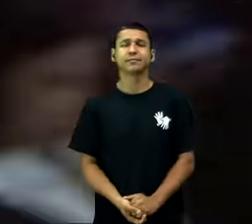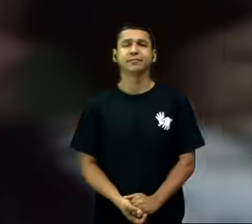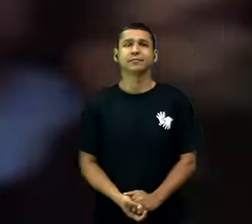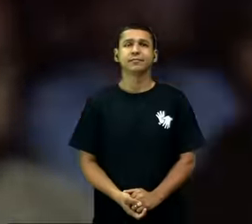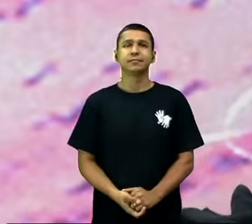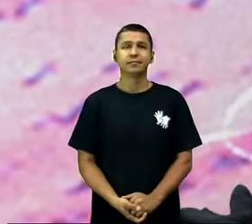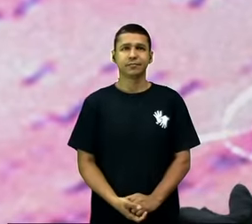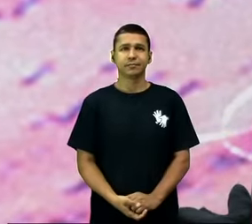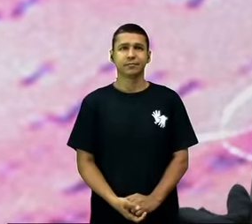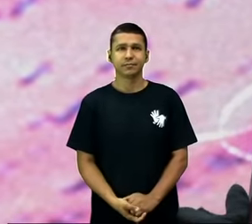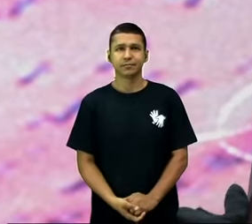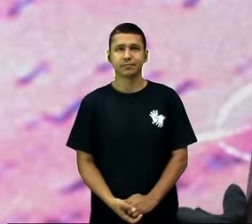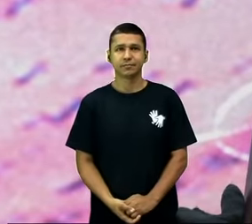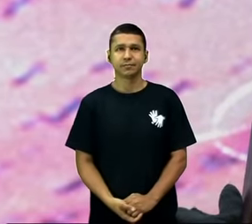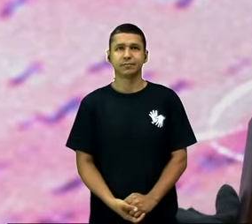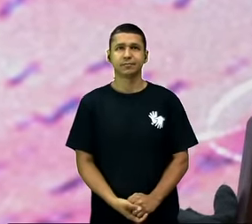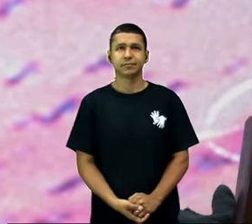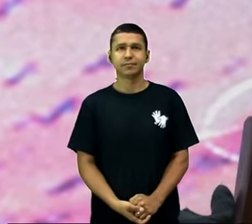Na manhã seguinte,